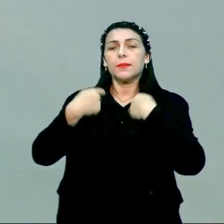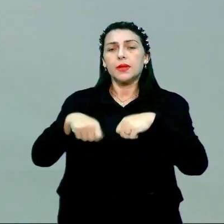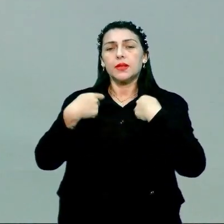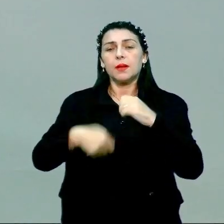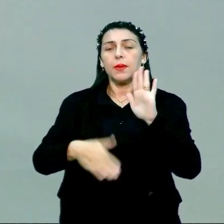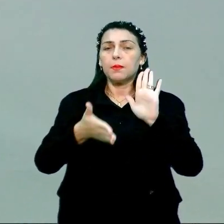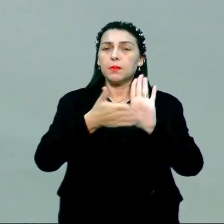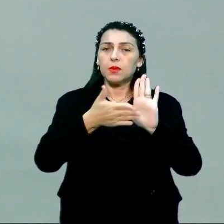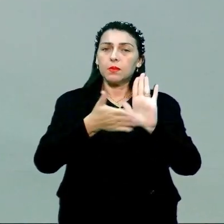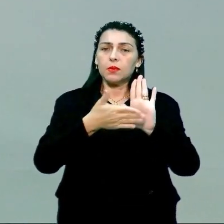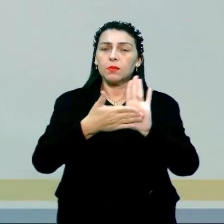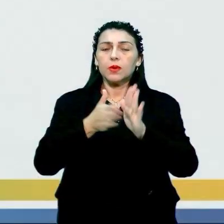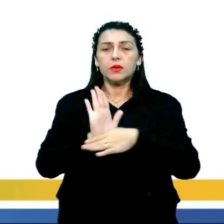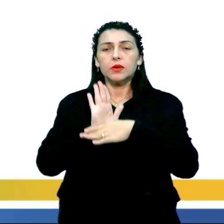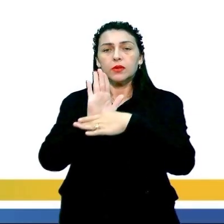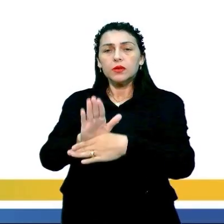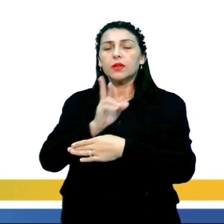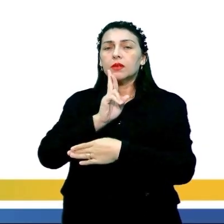pela proposta de intervenção.